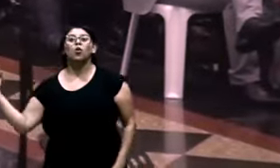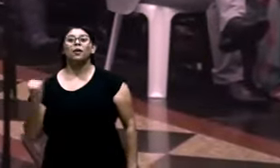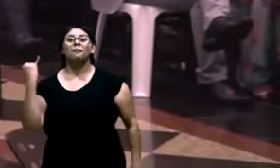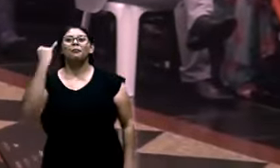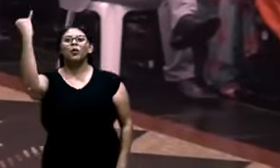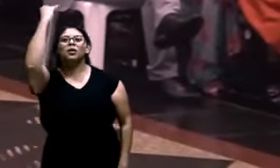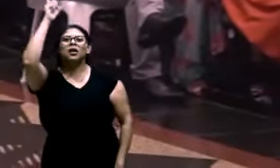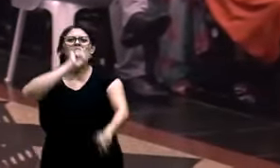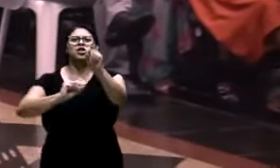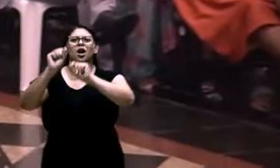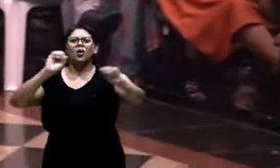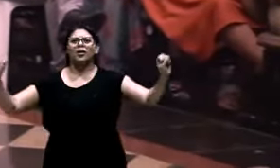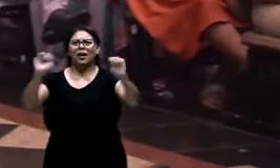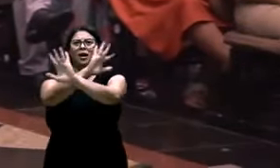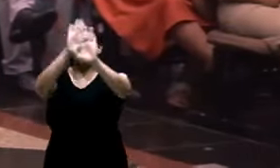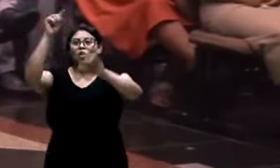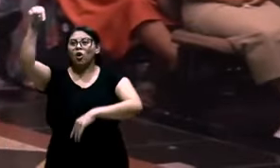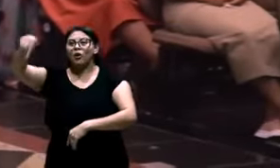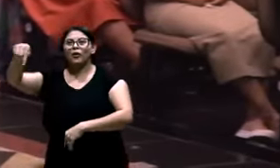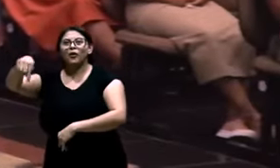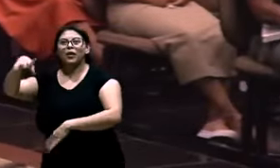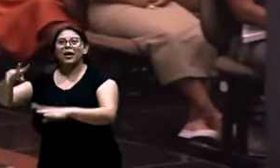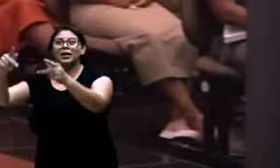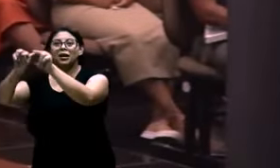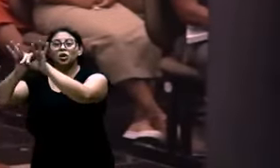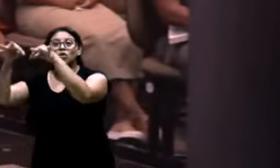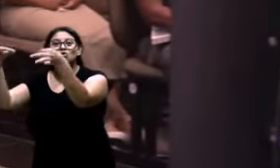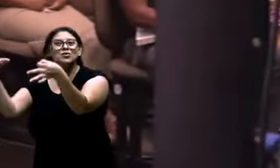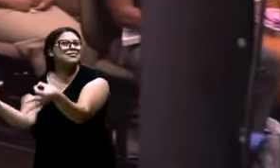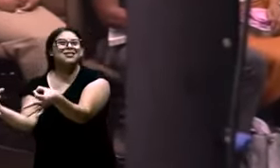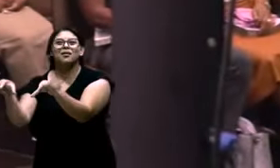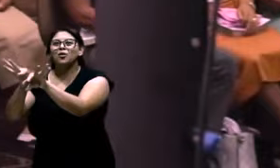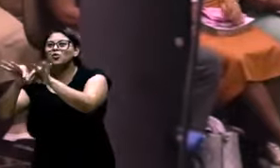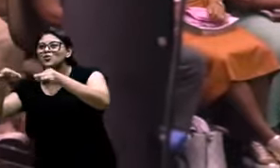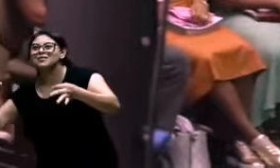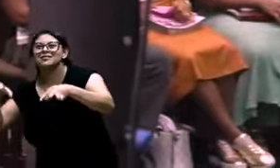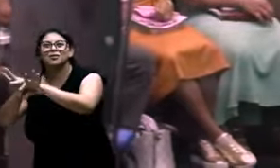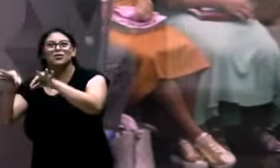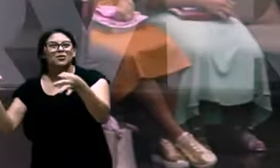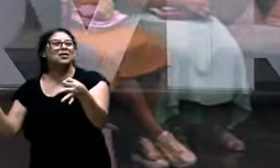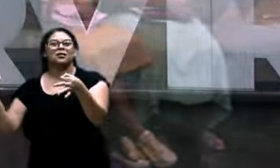de dentro. O que vale é a glória do lado de dentro.